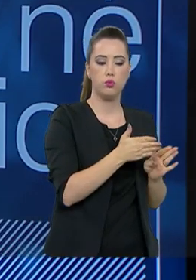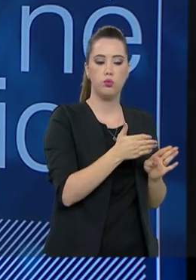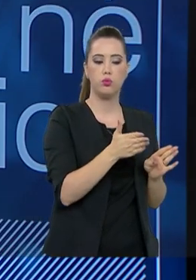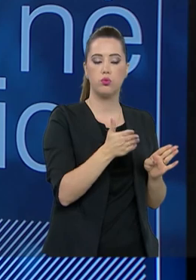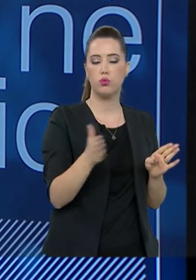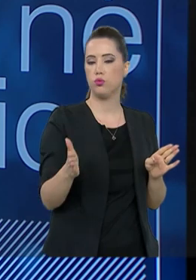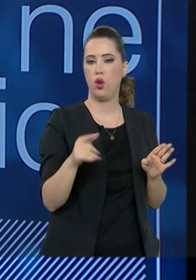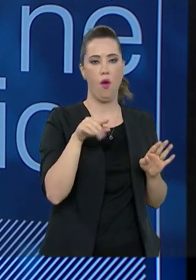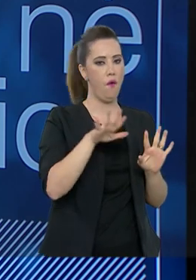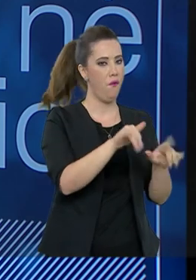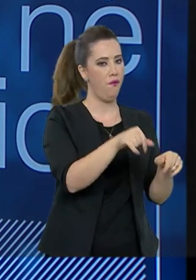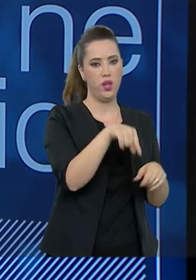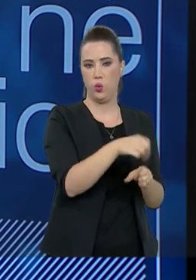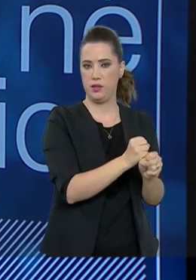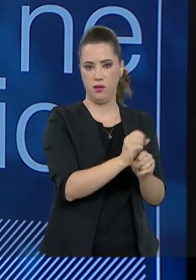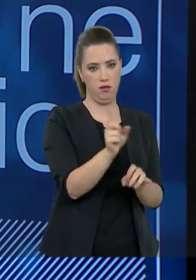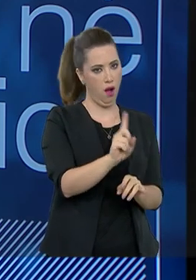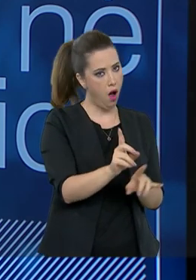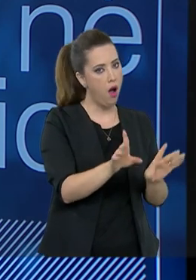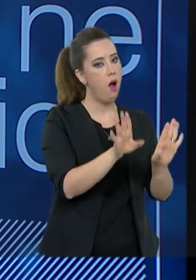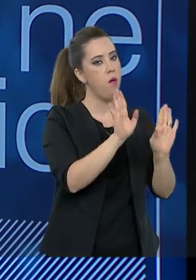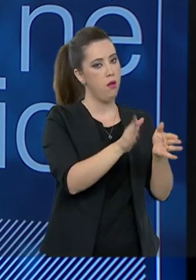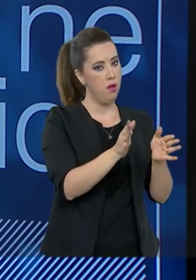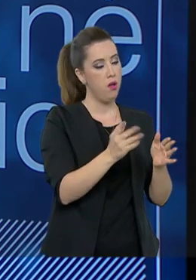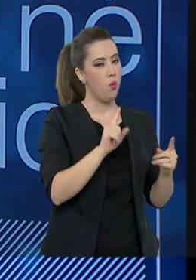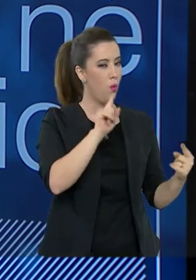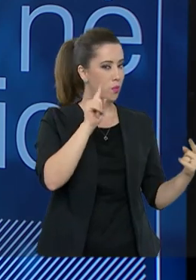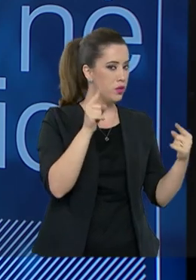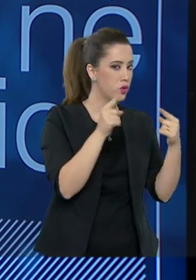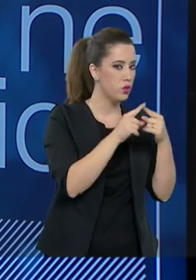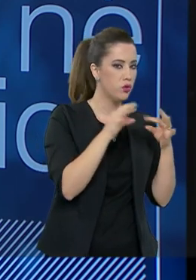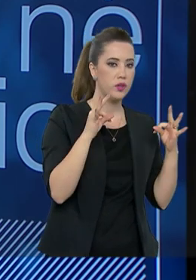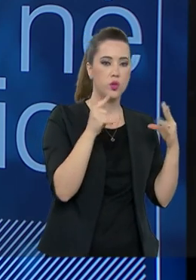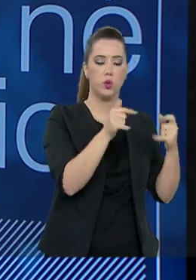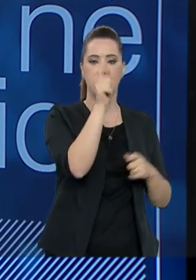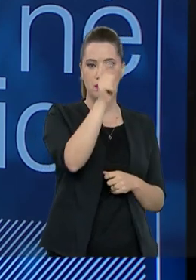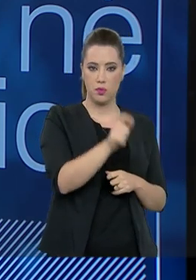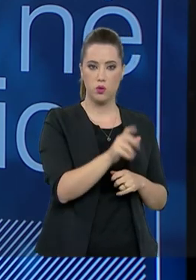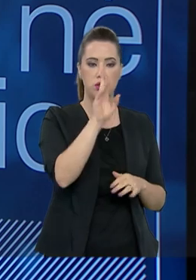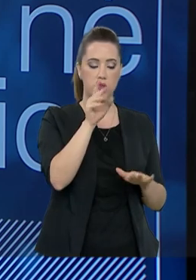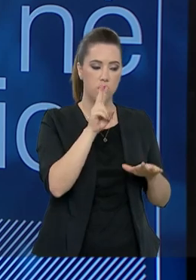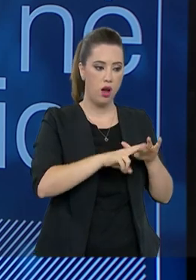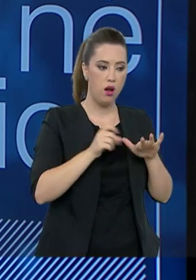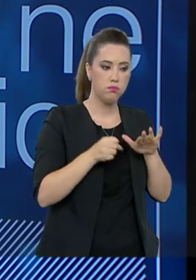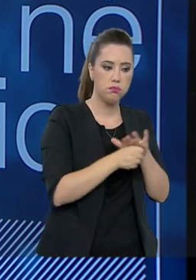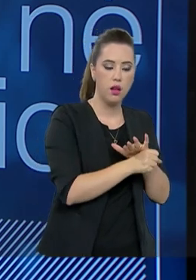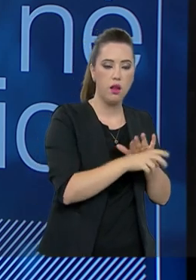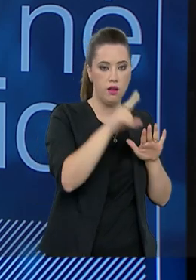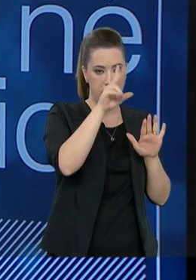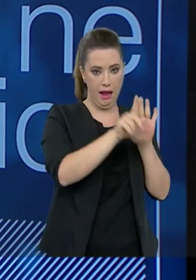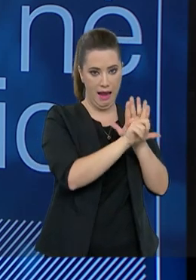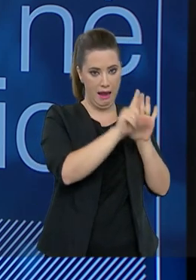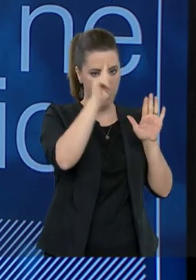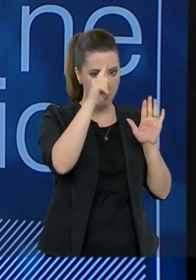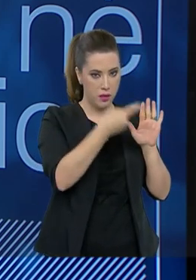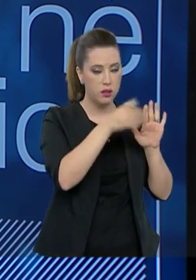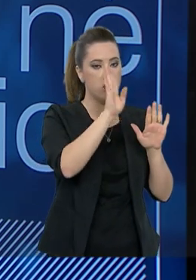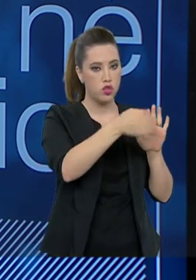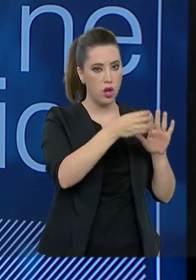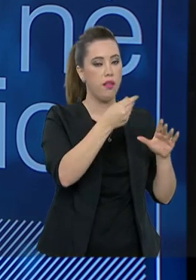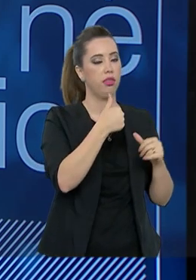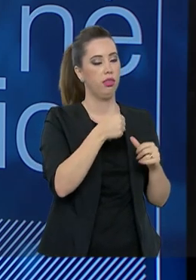esse ano. E o objetivo final dele é que todos os condenados que a lei determina estejam cadastrados no banco de